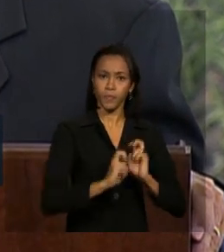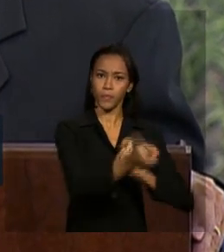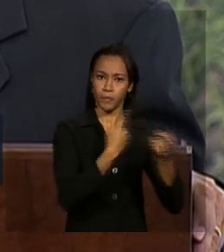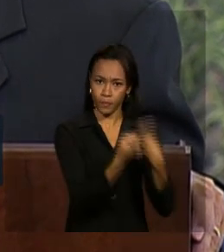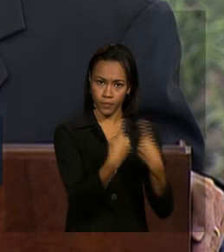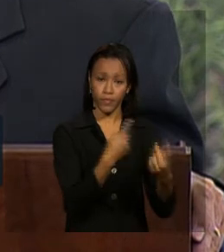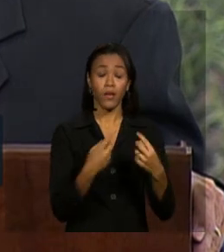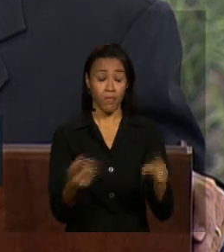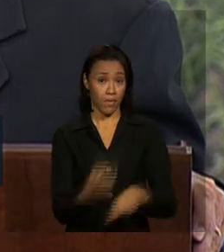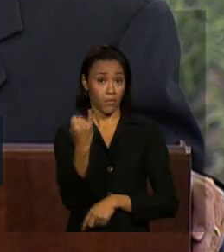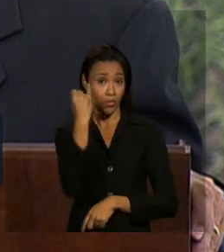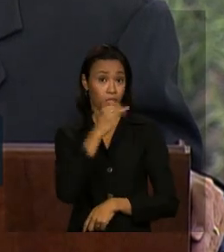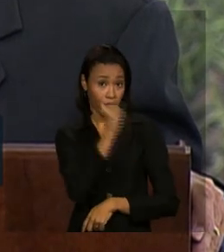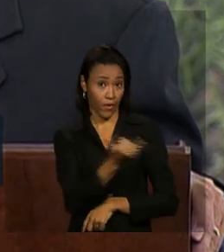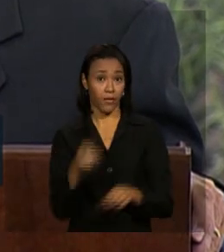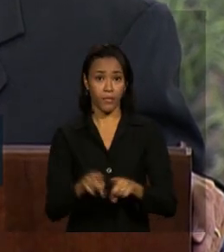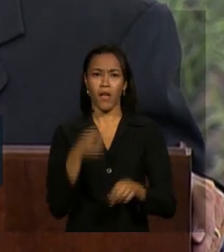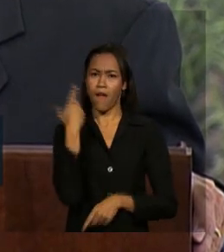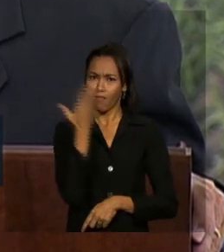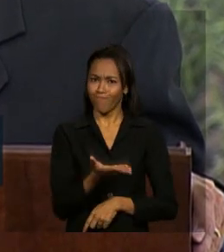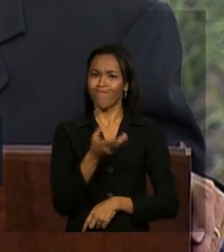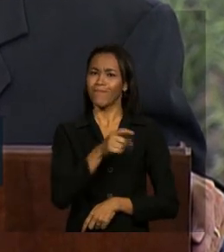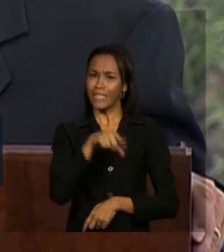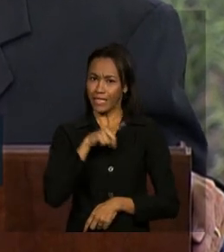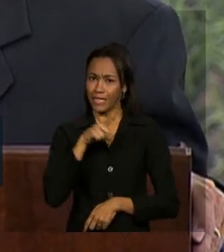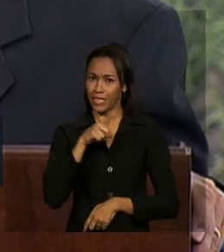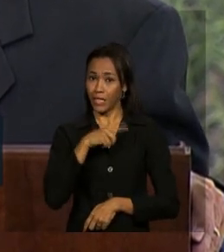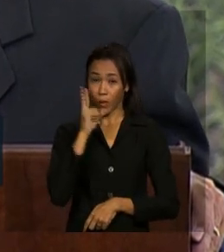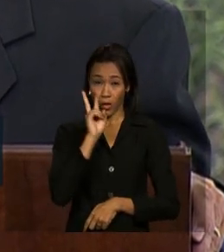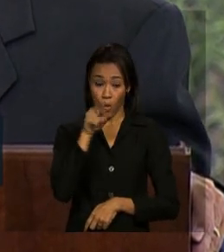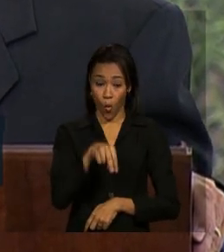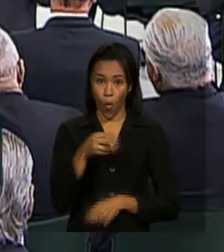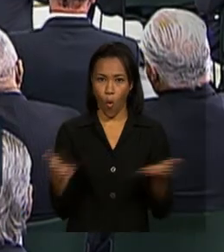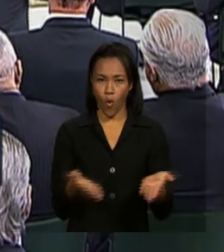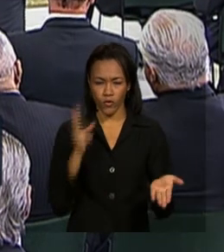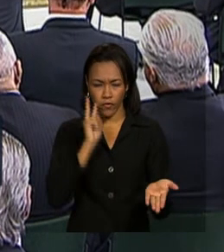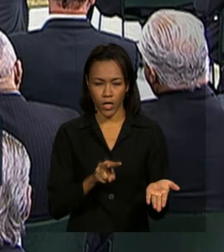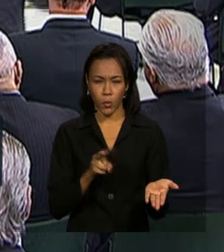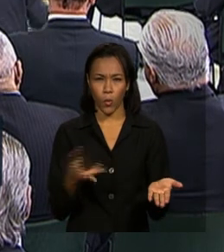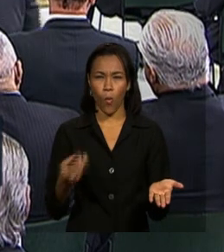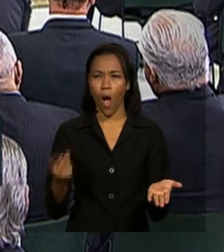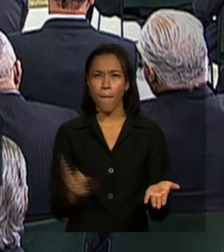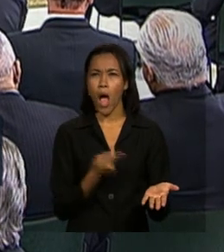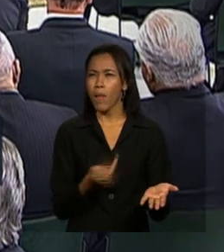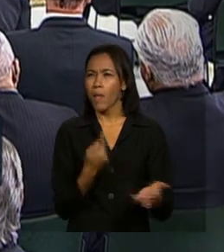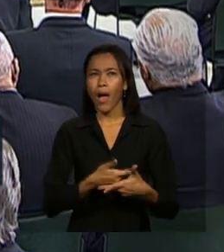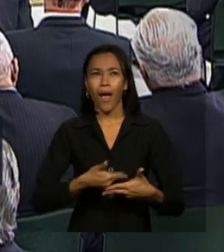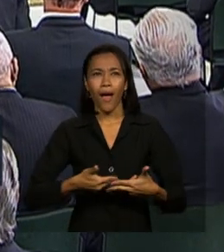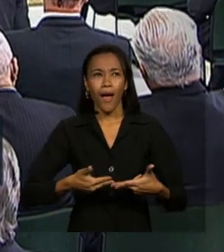importante que se diga aciona tem nesse momento um olho no presente e olhar